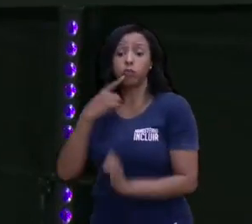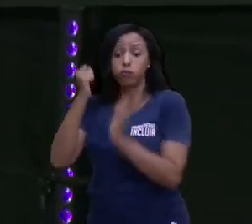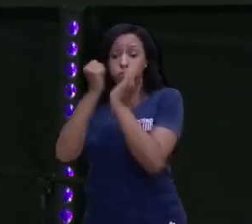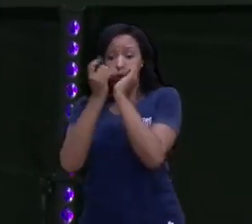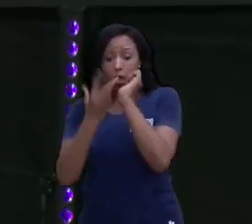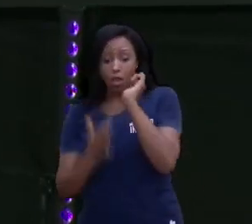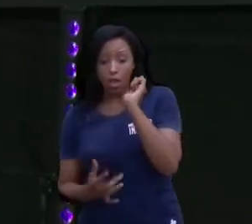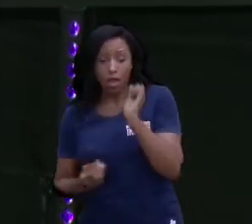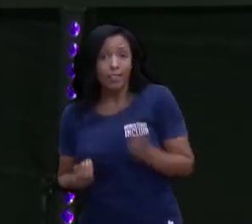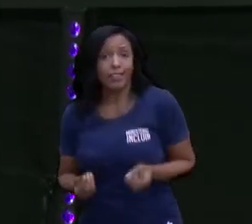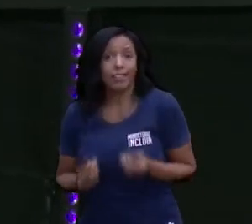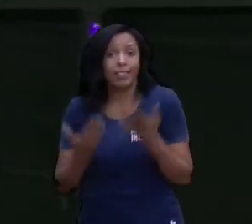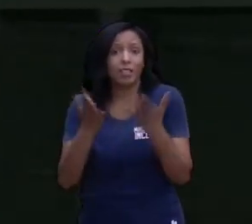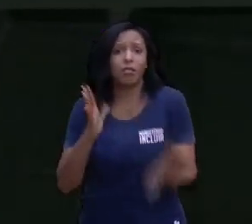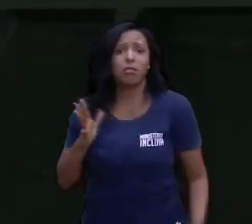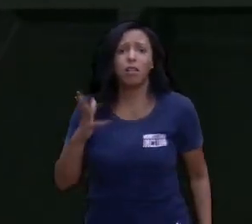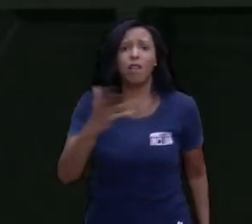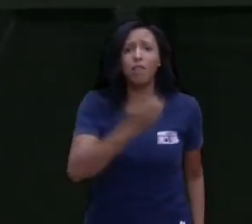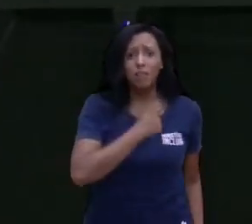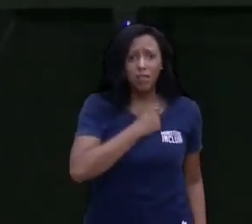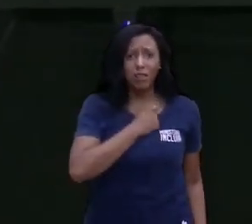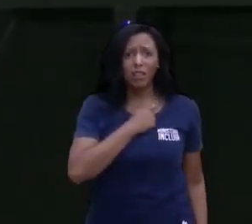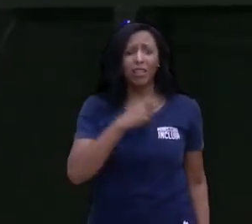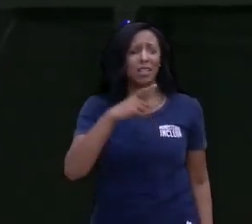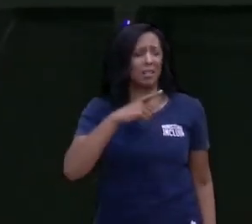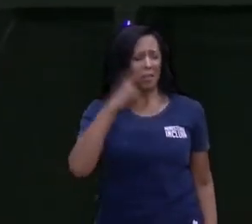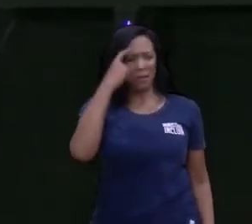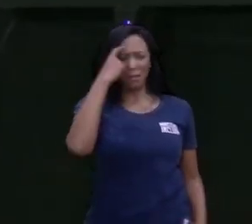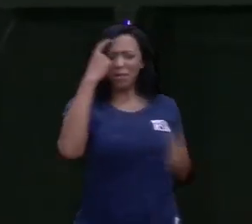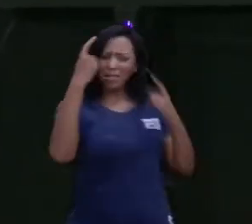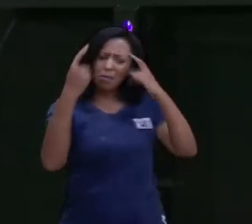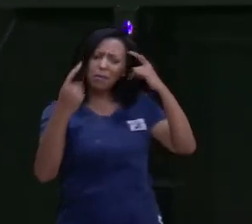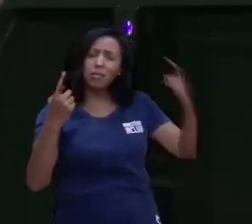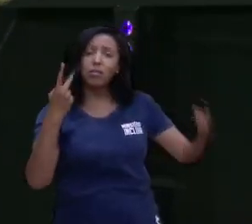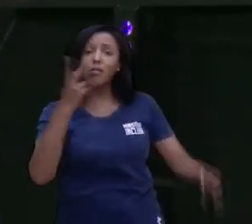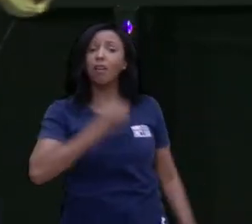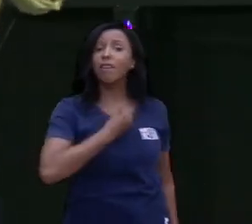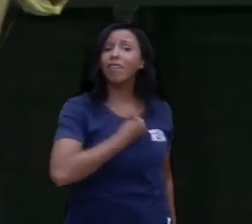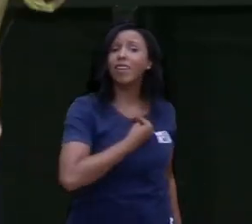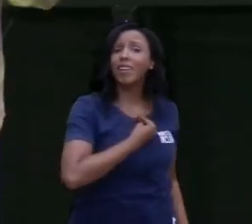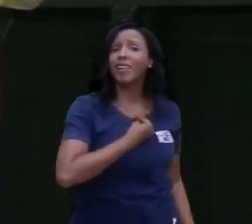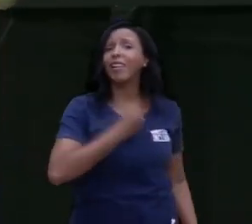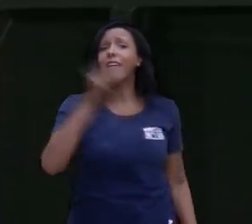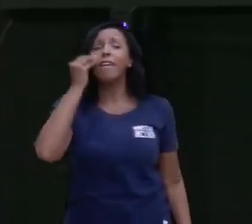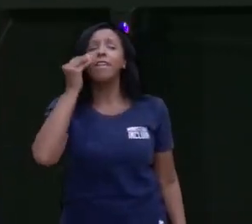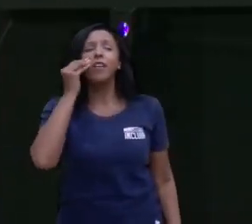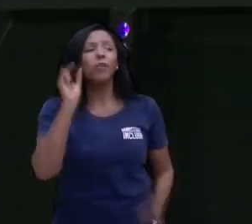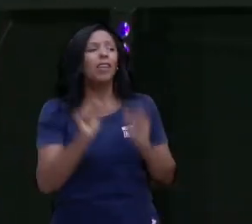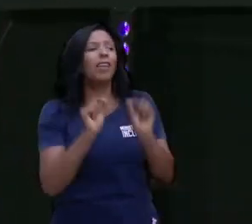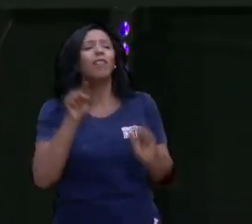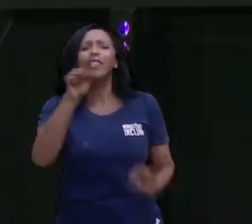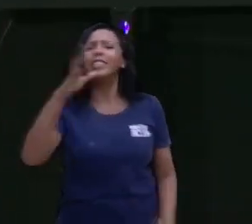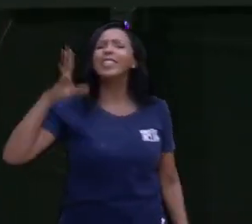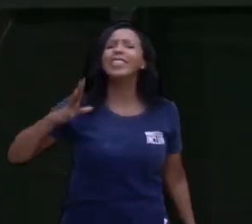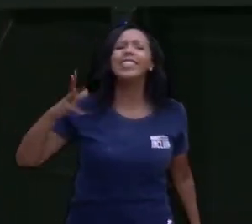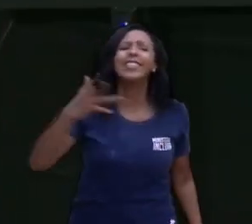passe nenhum pensamento pela sua vida tem passar pelo filtro da certeza da sua salvação